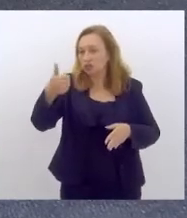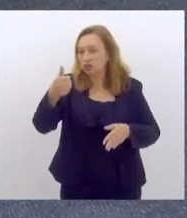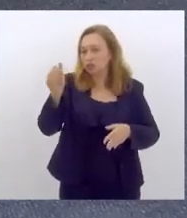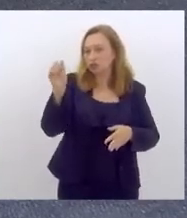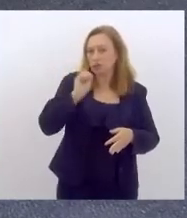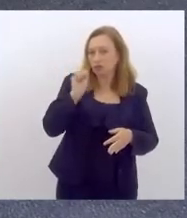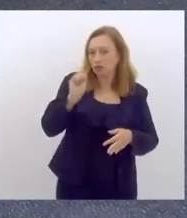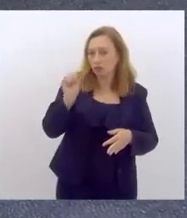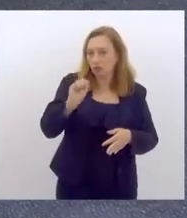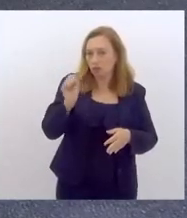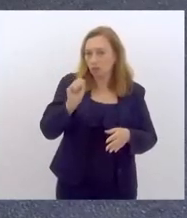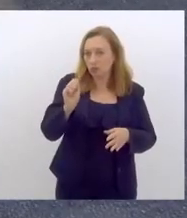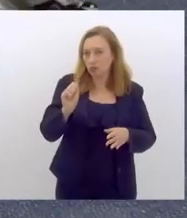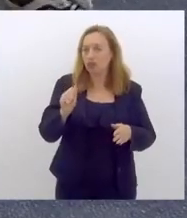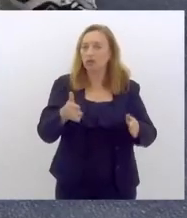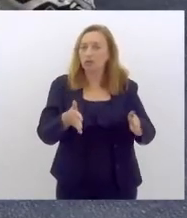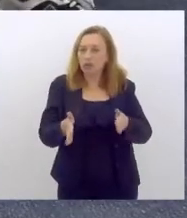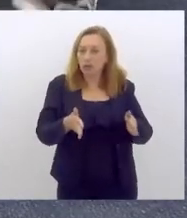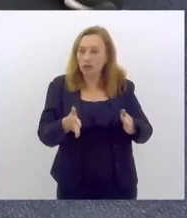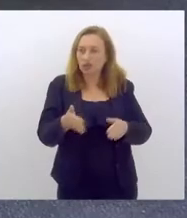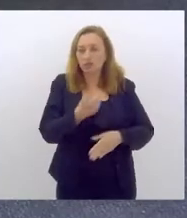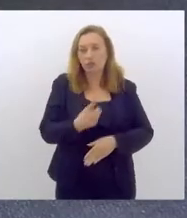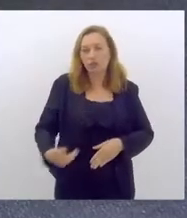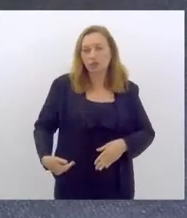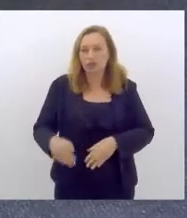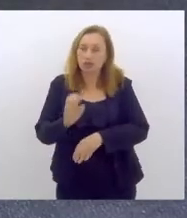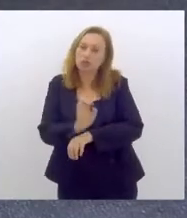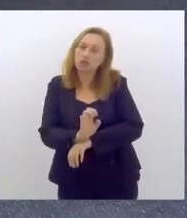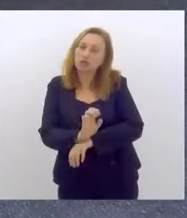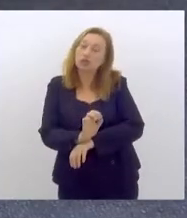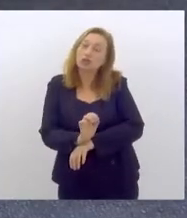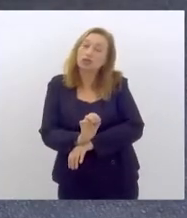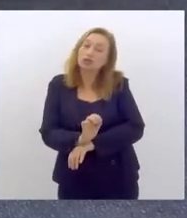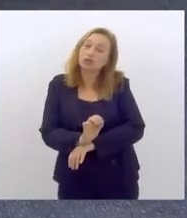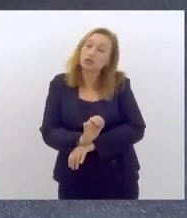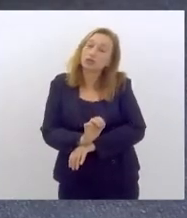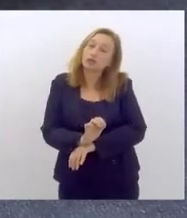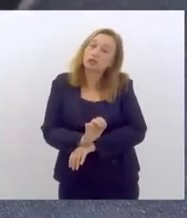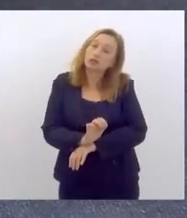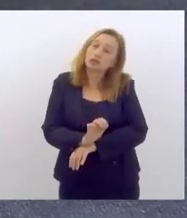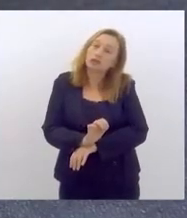era o prazo que o governo do Estado deveria